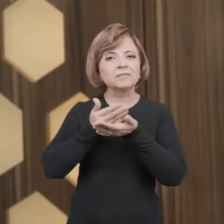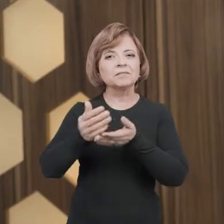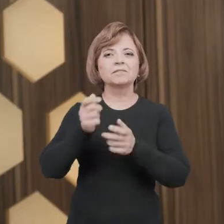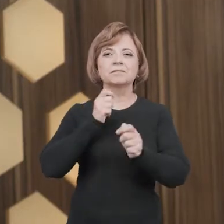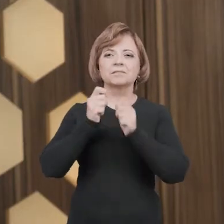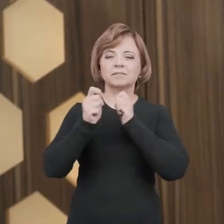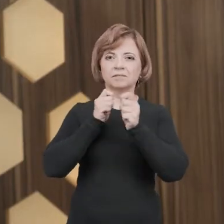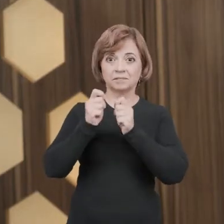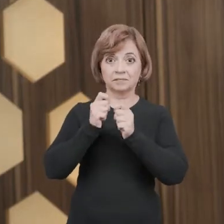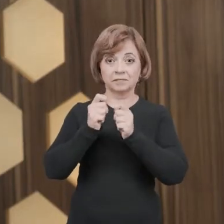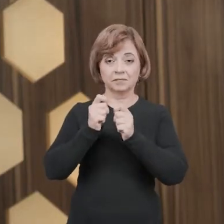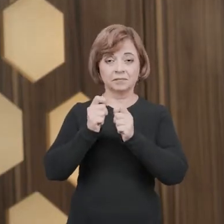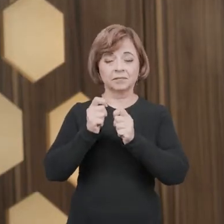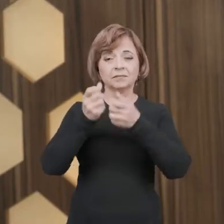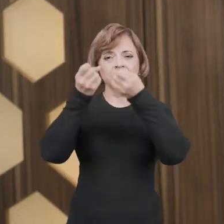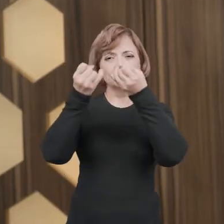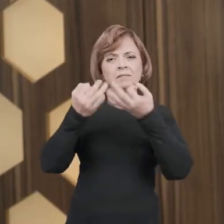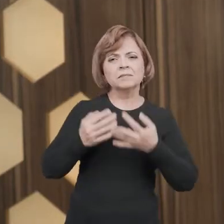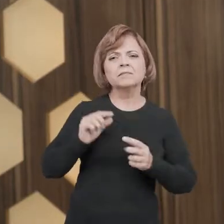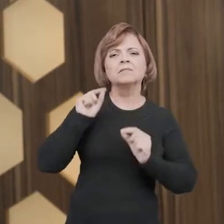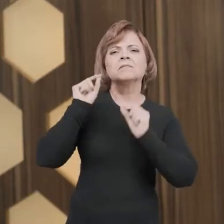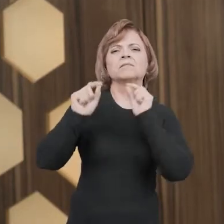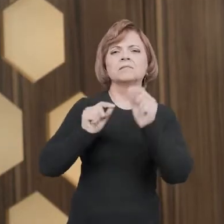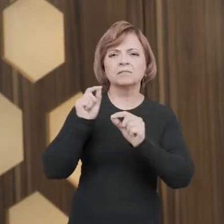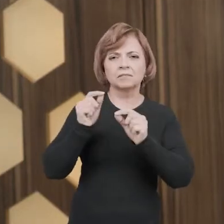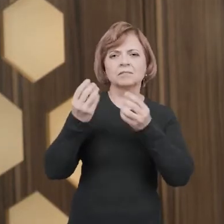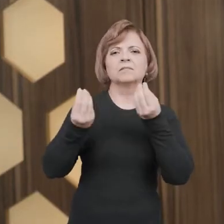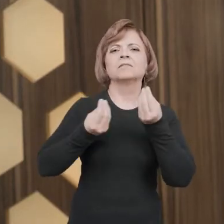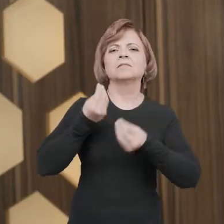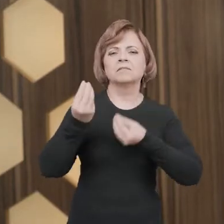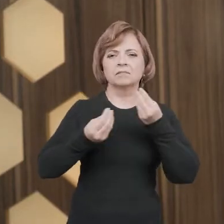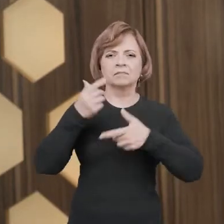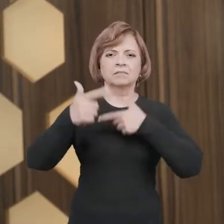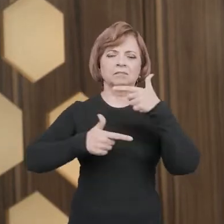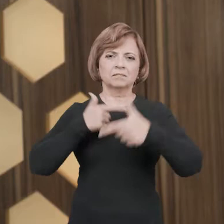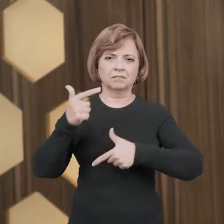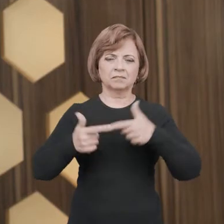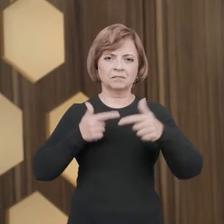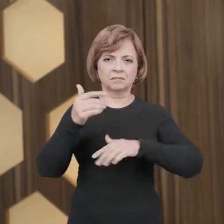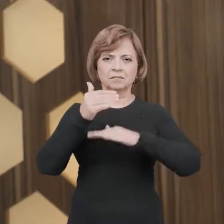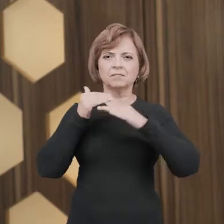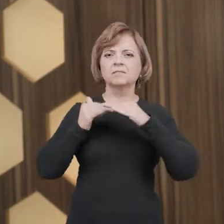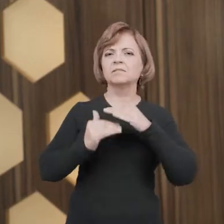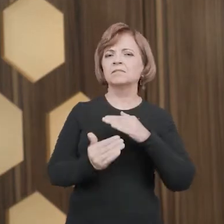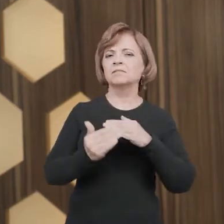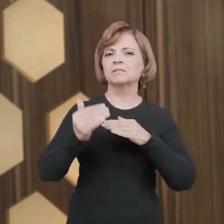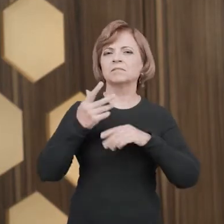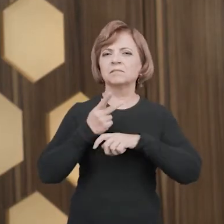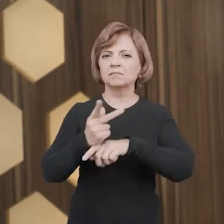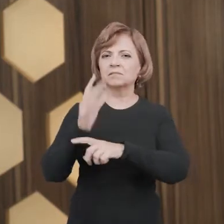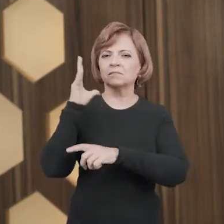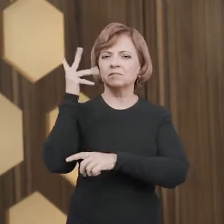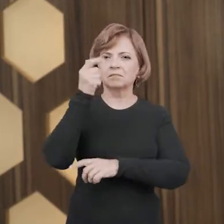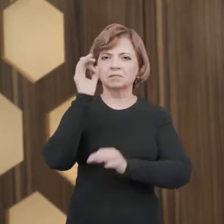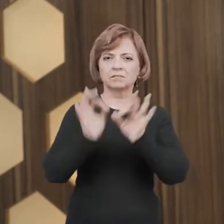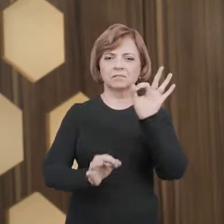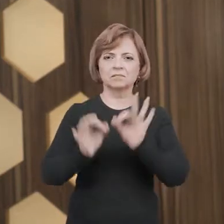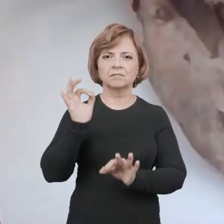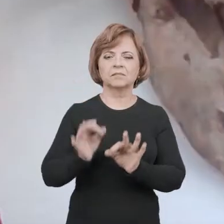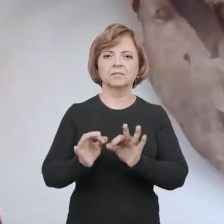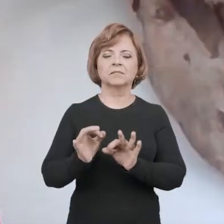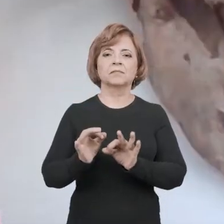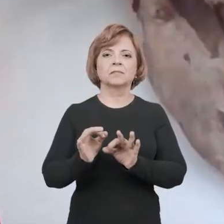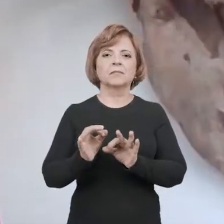entrevista pedindo para a senhora explicar o que é e como funciona a Subprocuradoria-Geral de Justiça de Planejamento